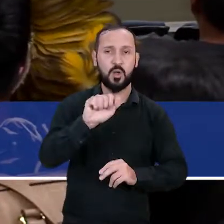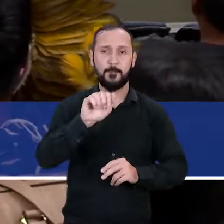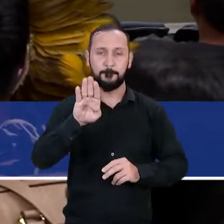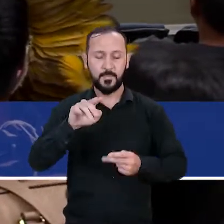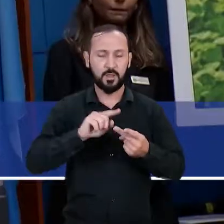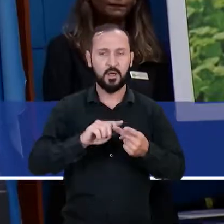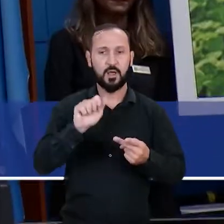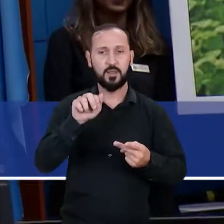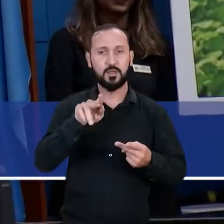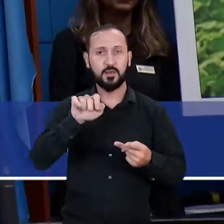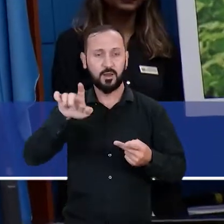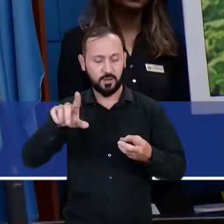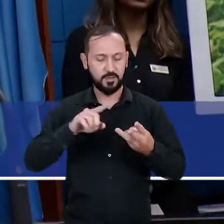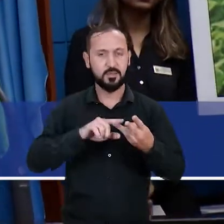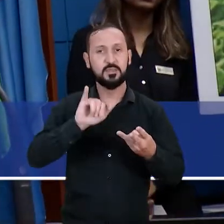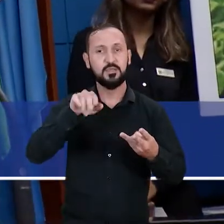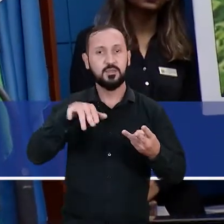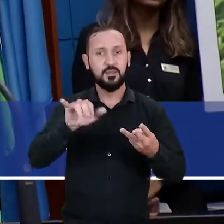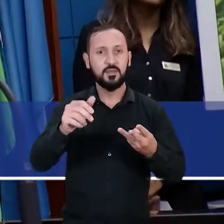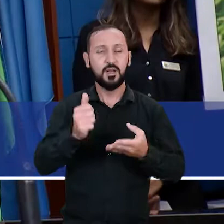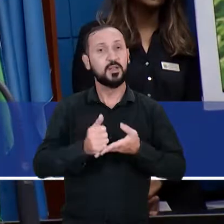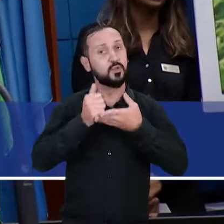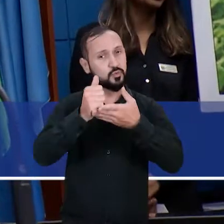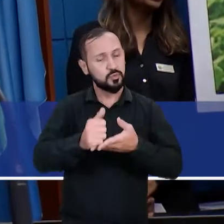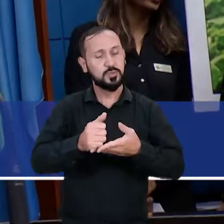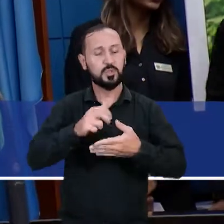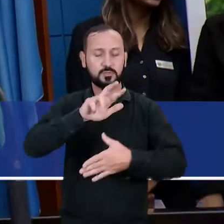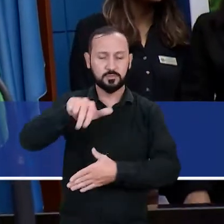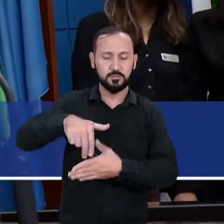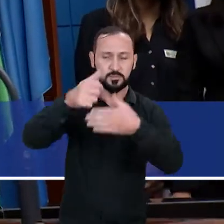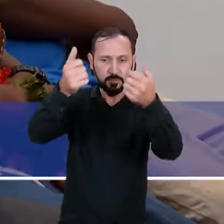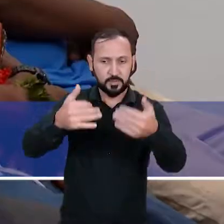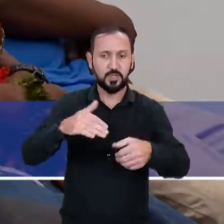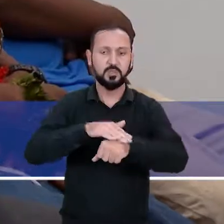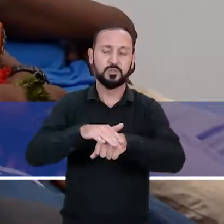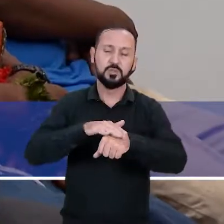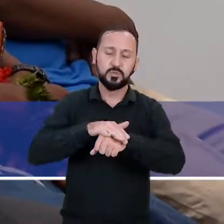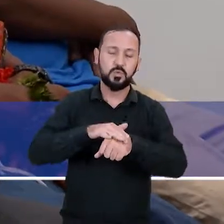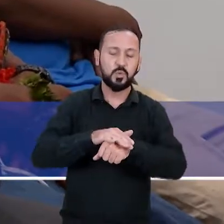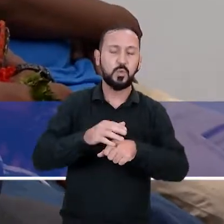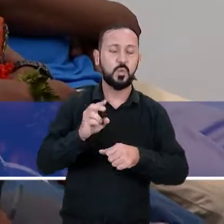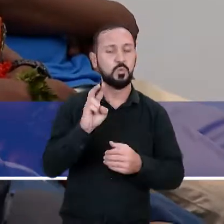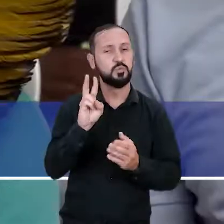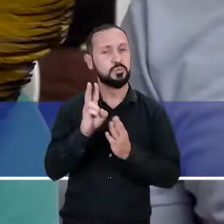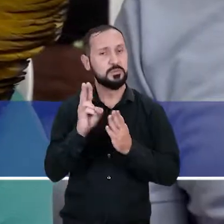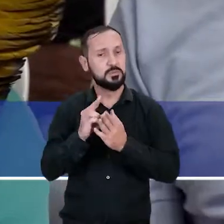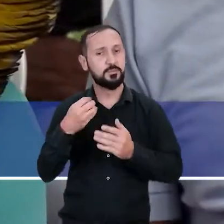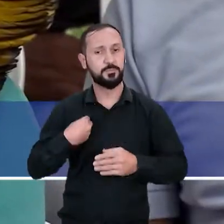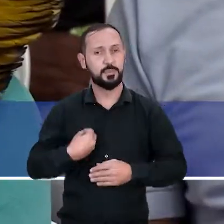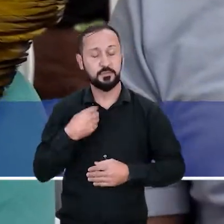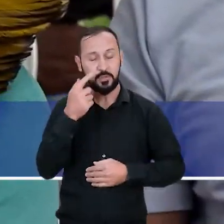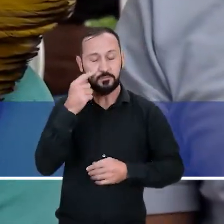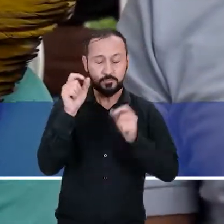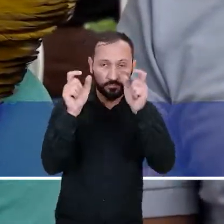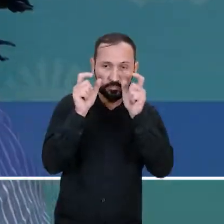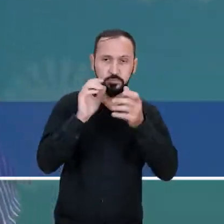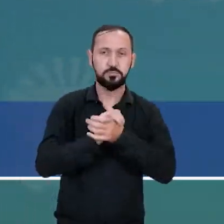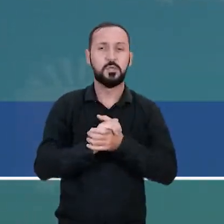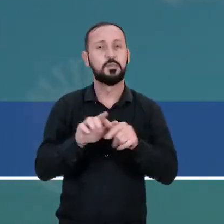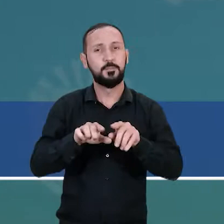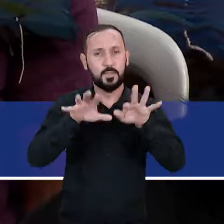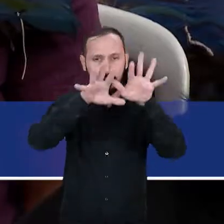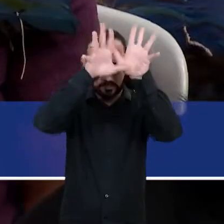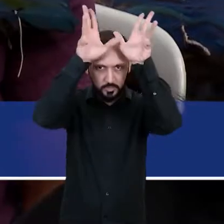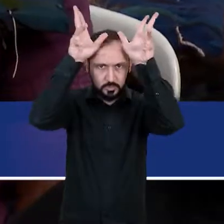Agraer e INCRA, que contribuíram com a audiência falando aos índios presentes, que acompanhavam atentos. Os caciques Juscelino,